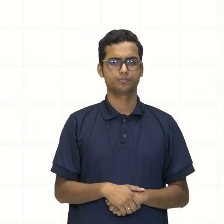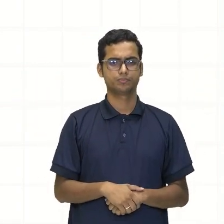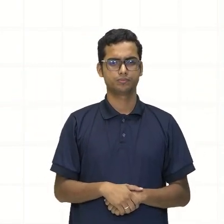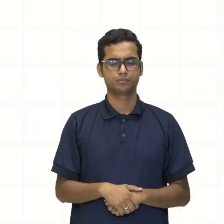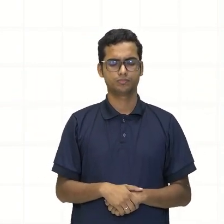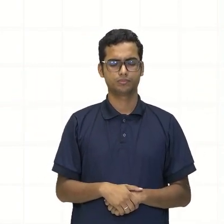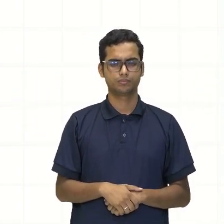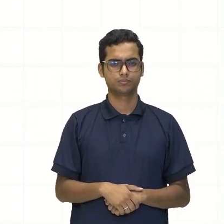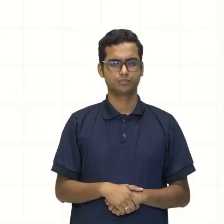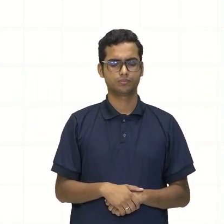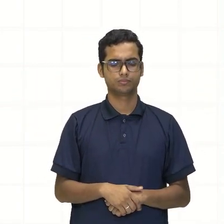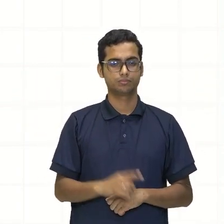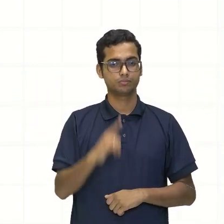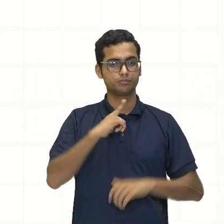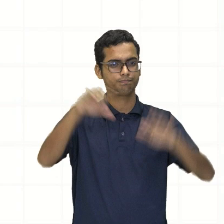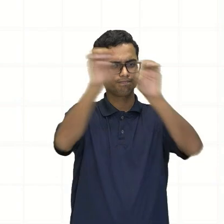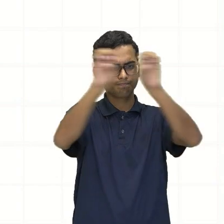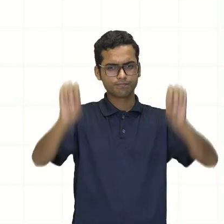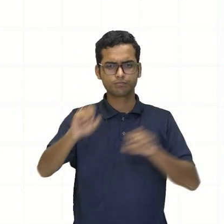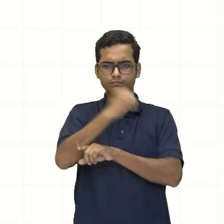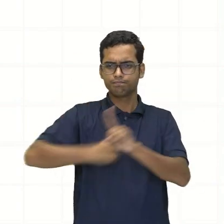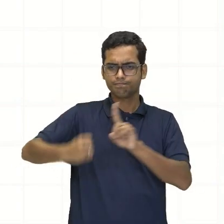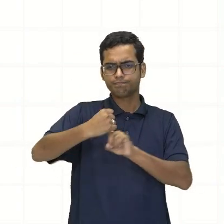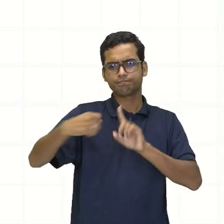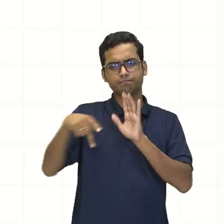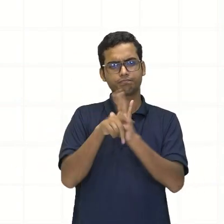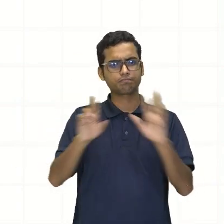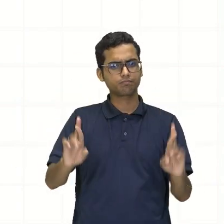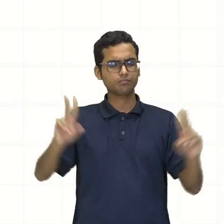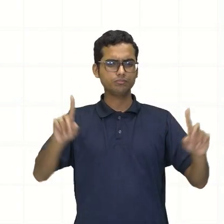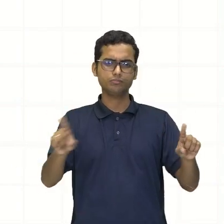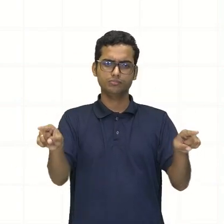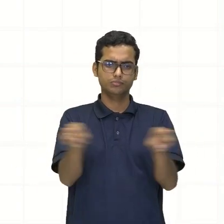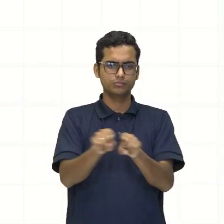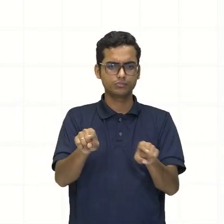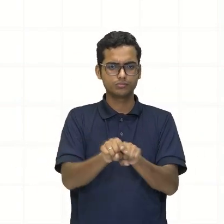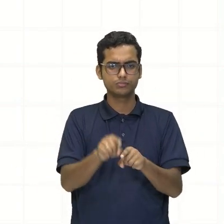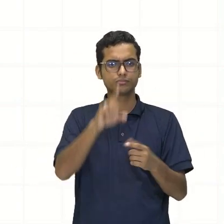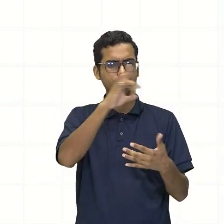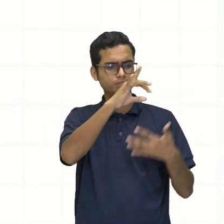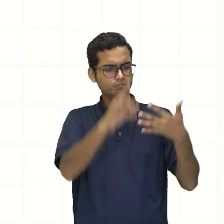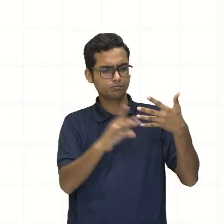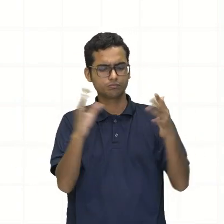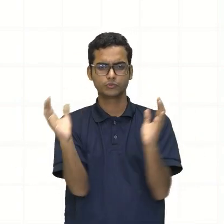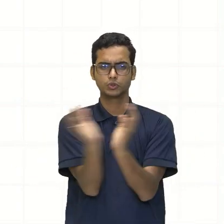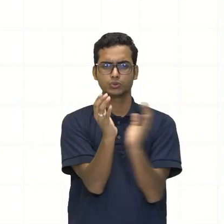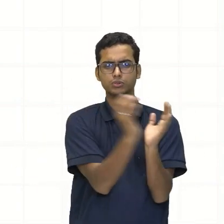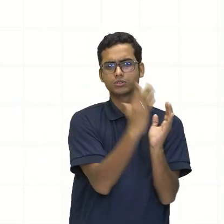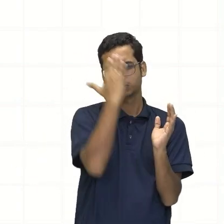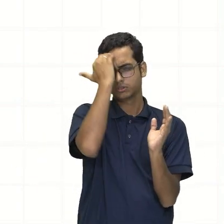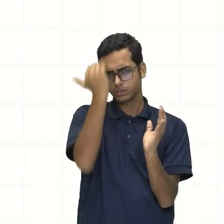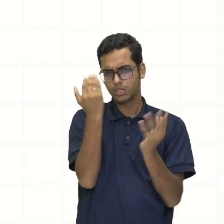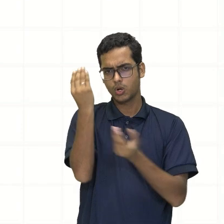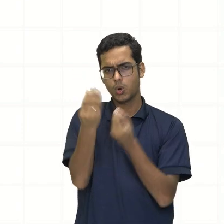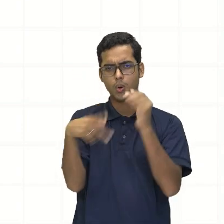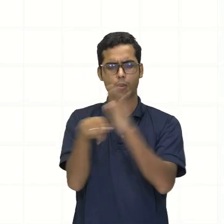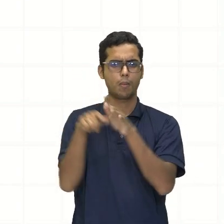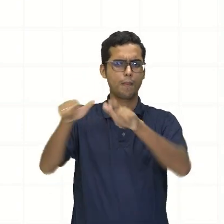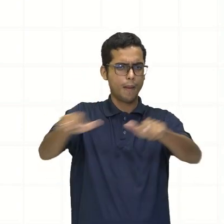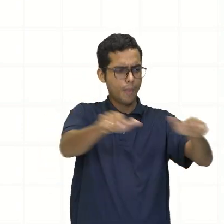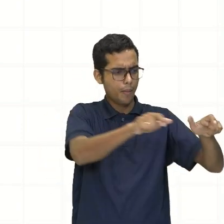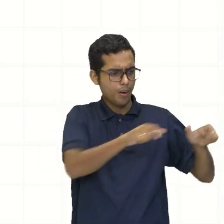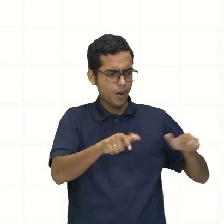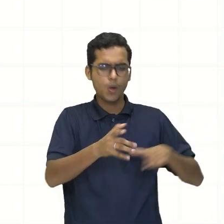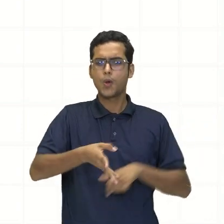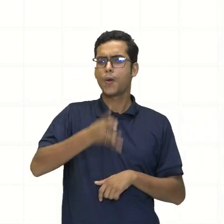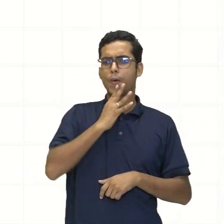com uma estrutura social diferenciada, em que cada grupo vai saber o seu local, vai conhecer a